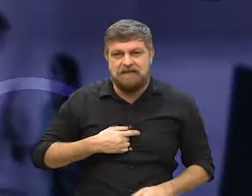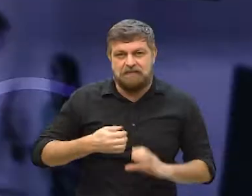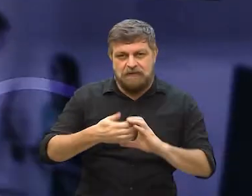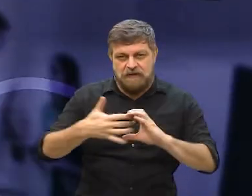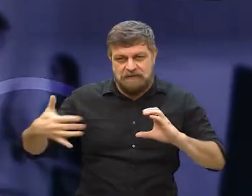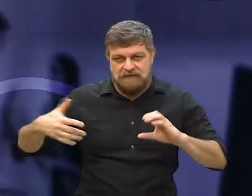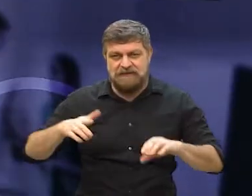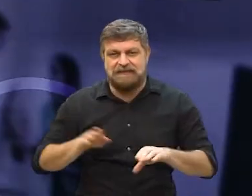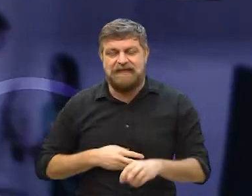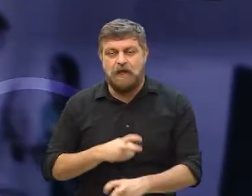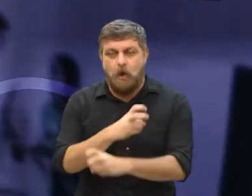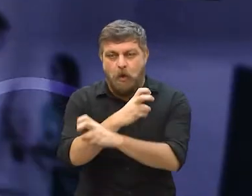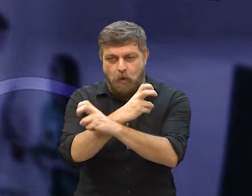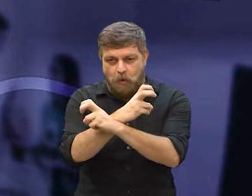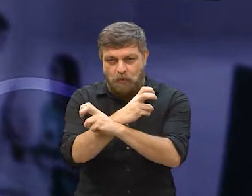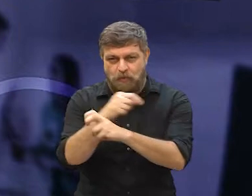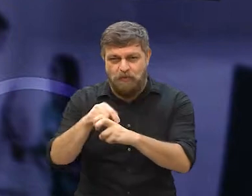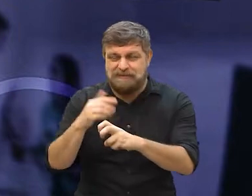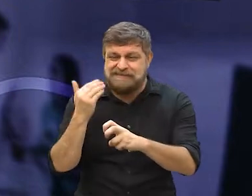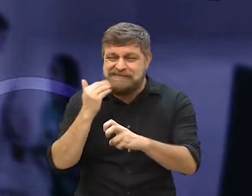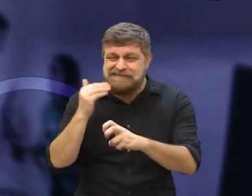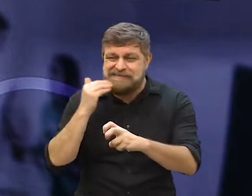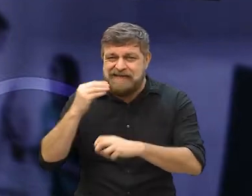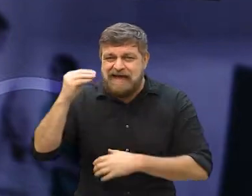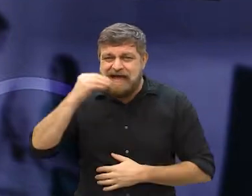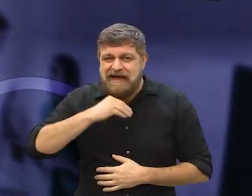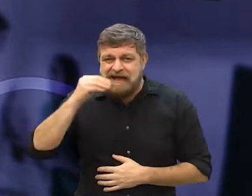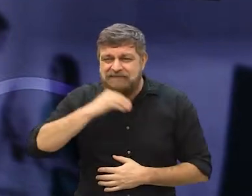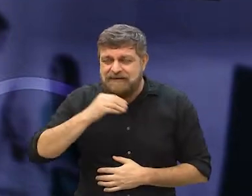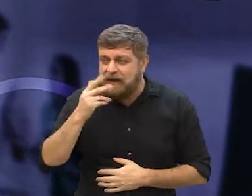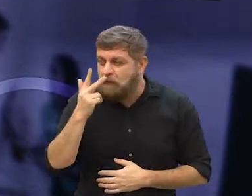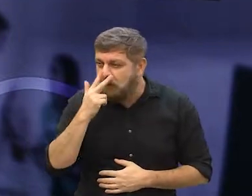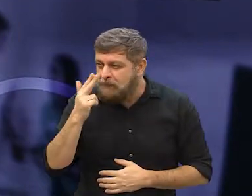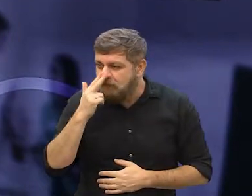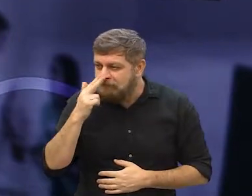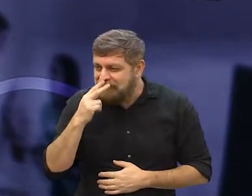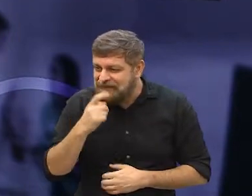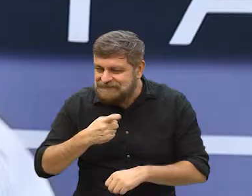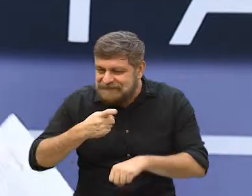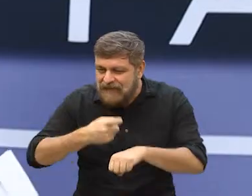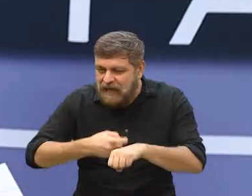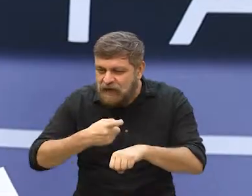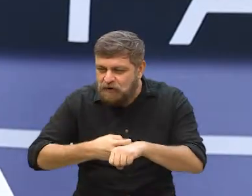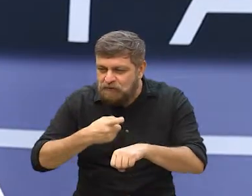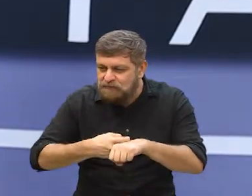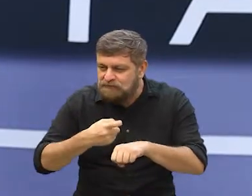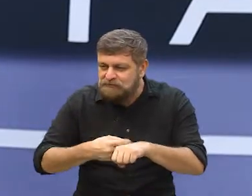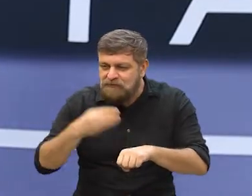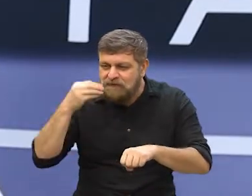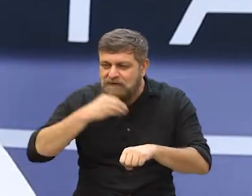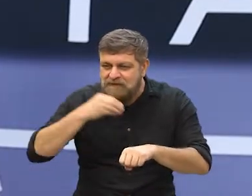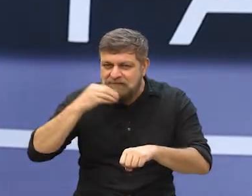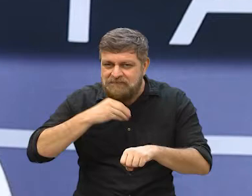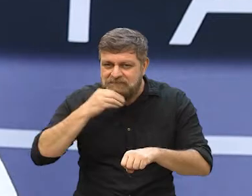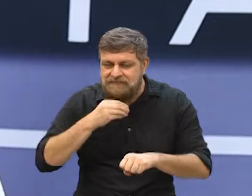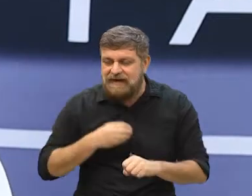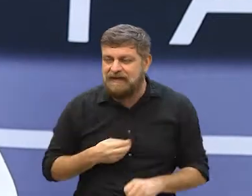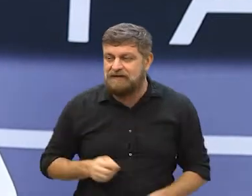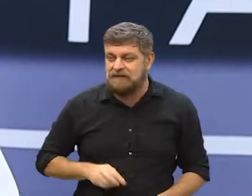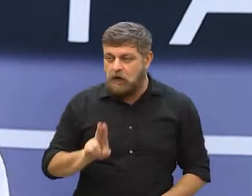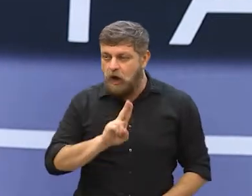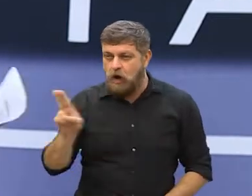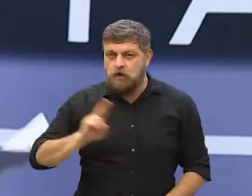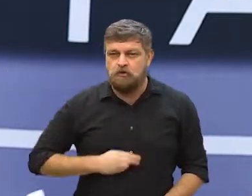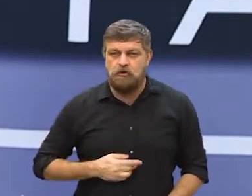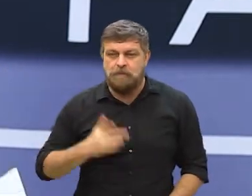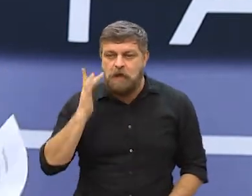a osteogênese imperfeita, mais conhecida como ossos de vidro. Pouca gente conhece essa doença, Valdirene. Explica pra gente o que